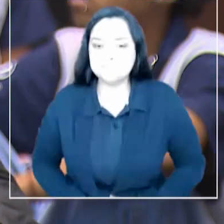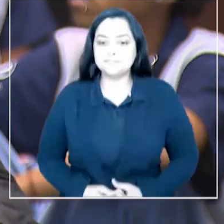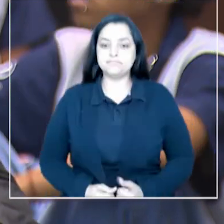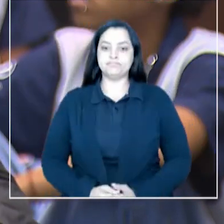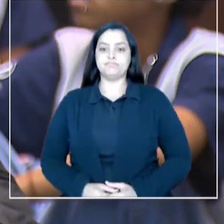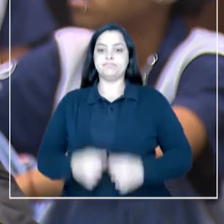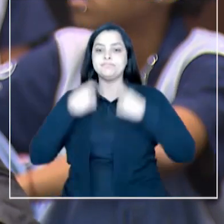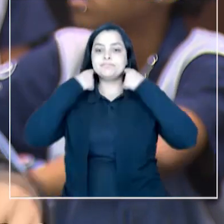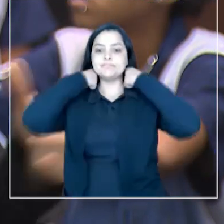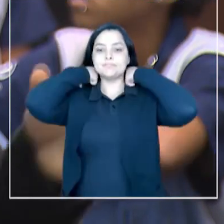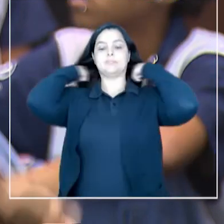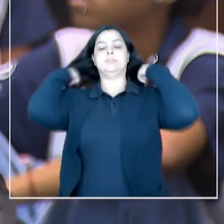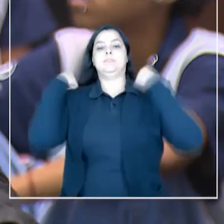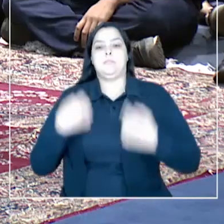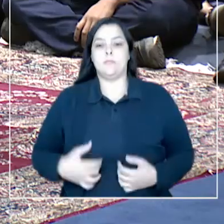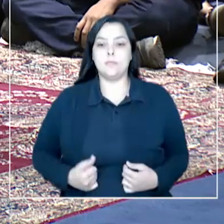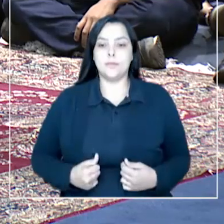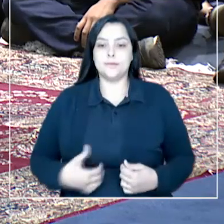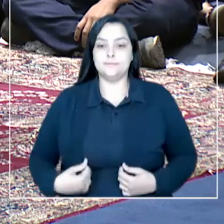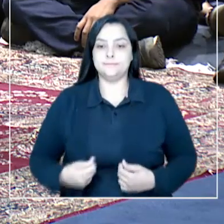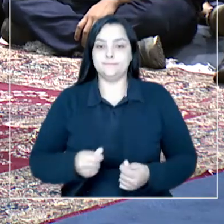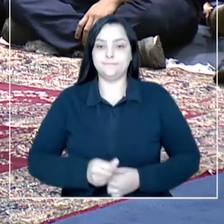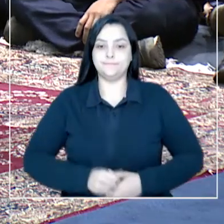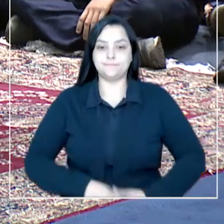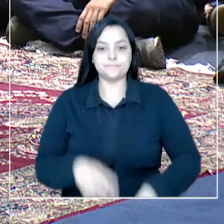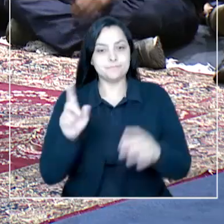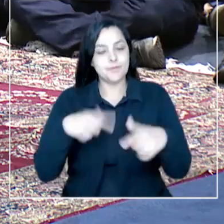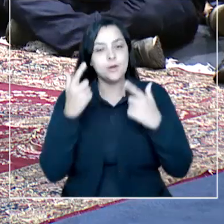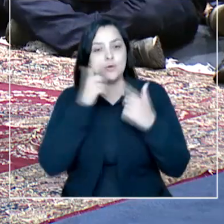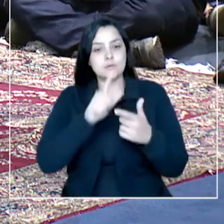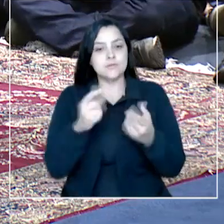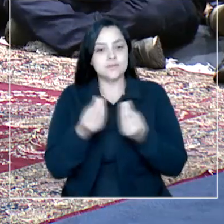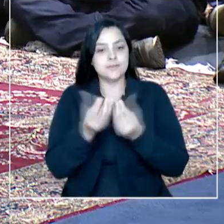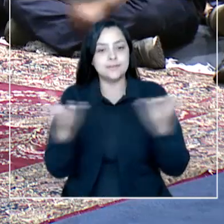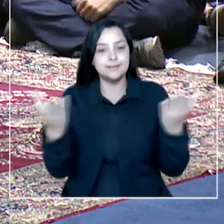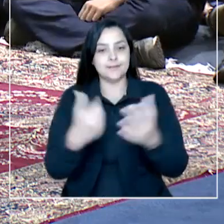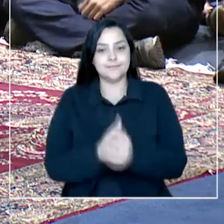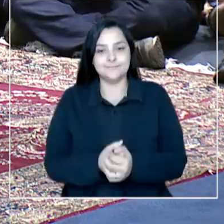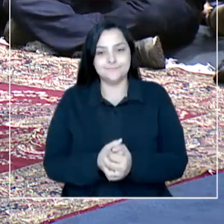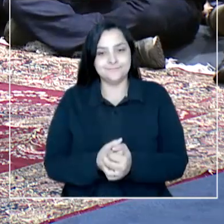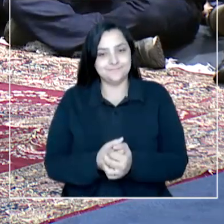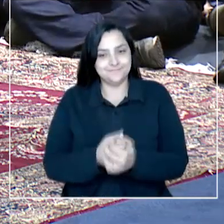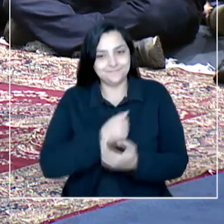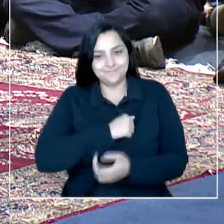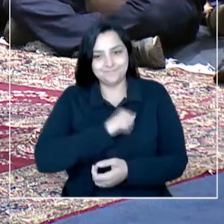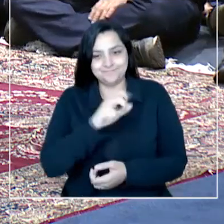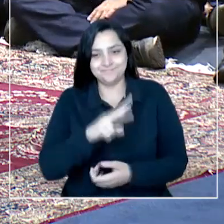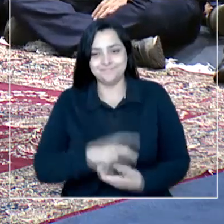Para conseguir passar essa mensagem. Tamo junto.